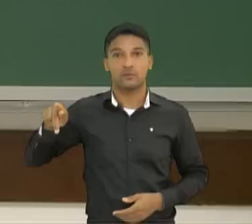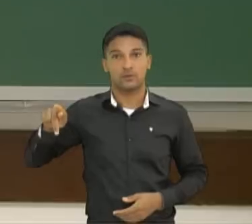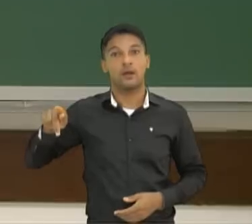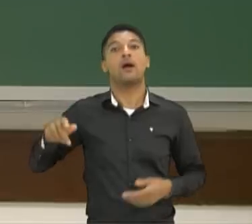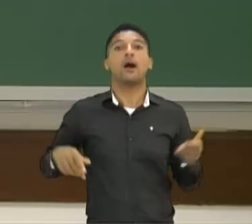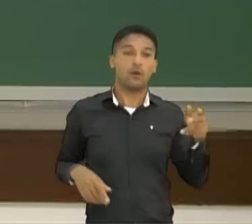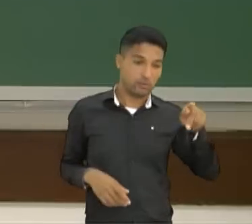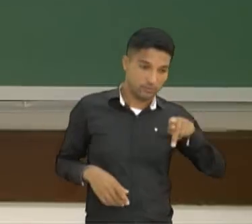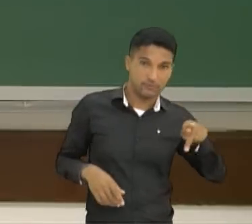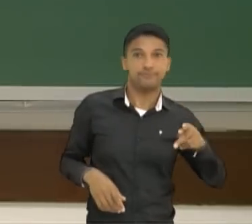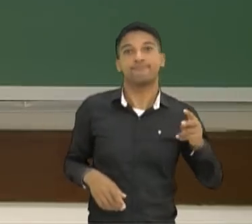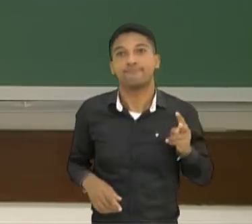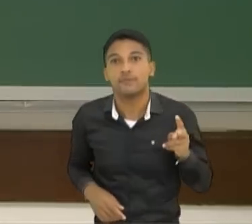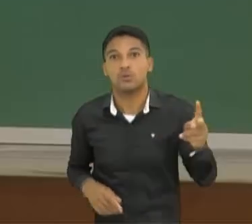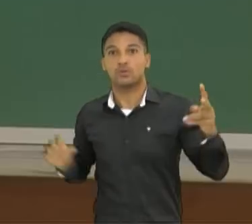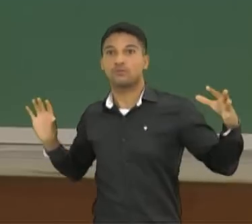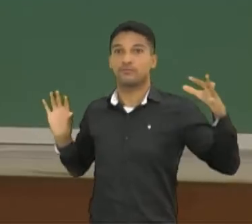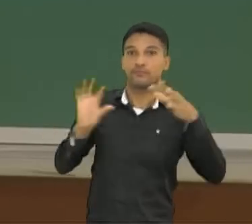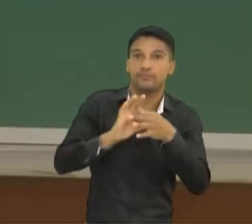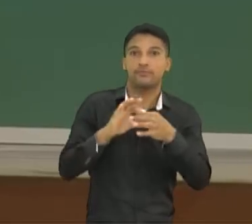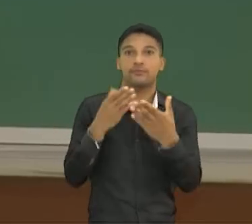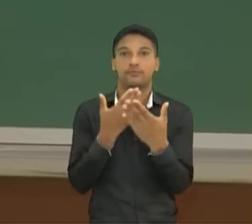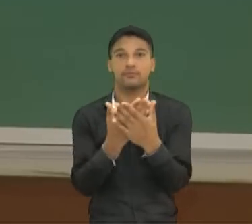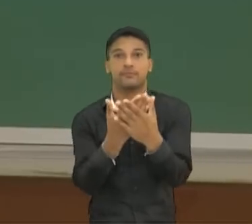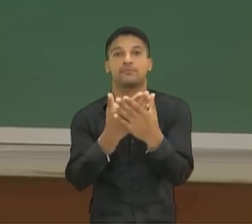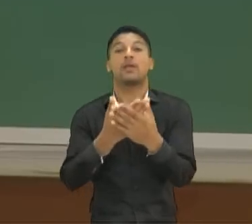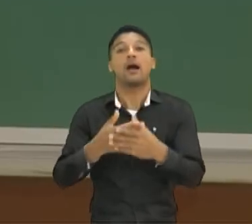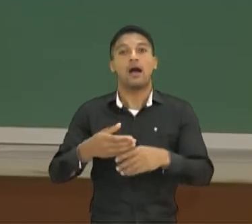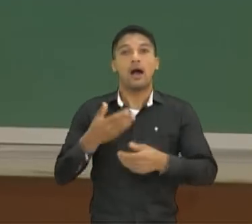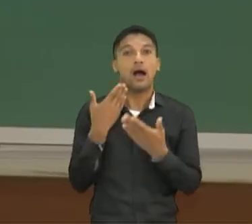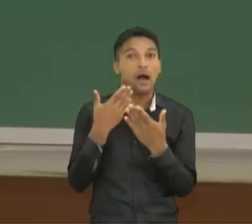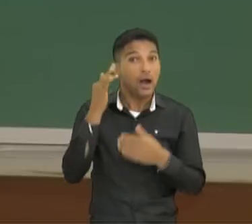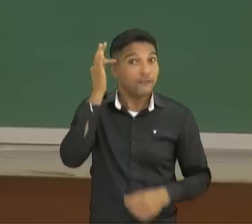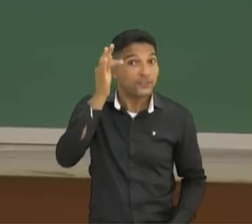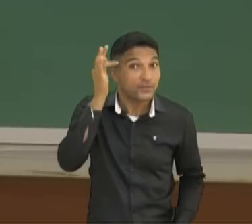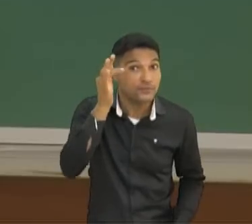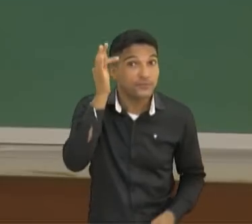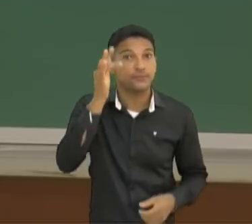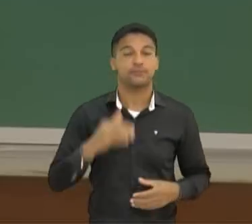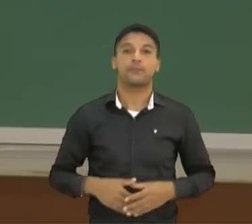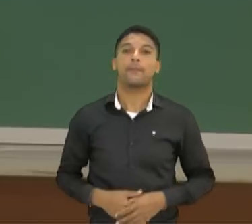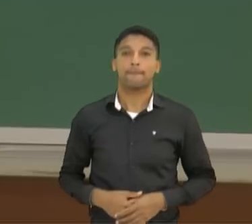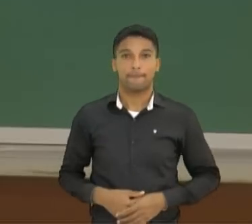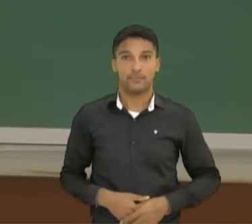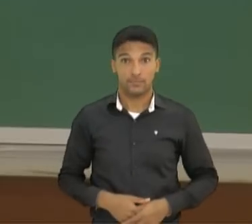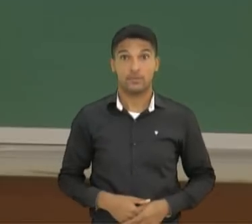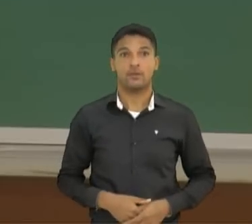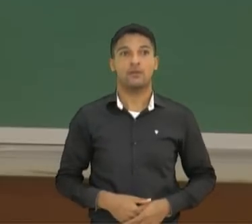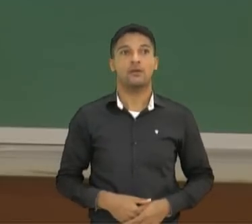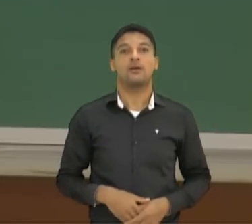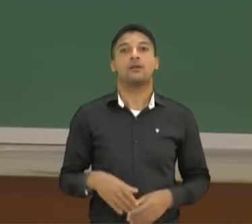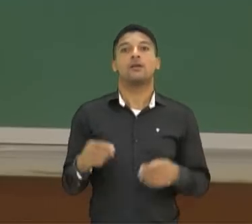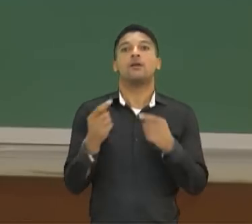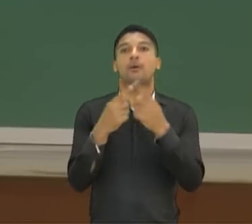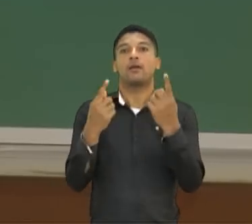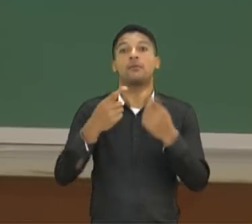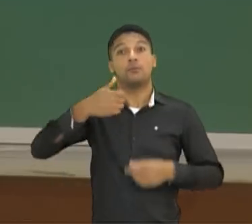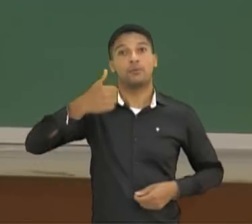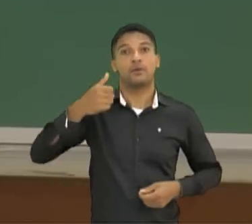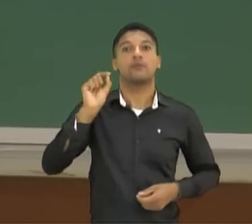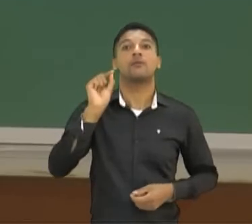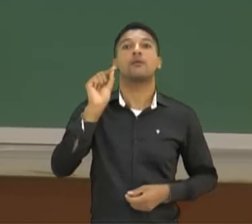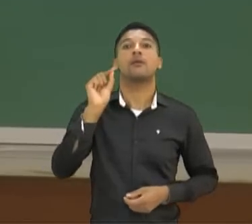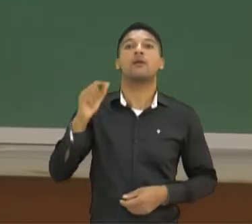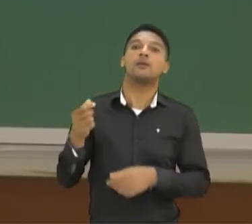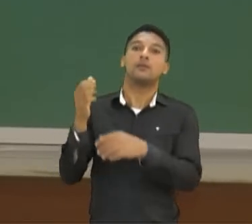de filosofia. Tá? Antes de a gente entrar no conteúdo da aula, a gente vai fazer aqui uma breve retomada do conteúdo